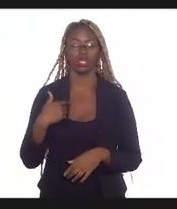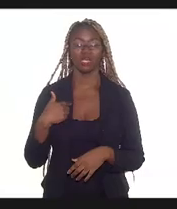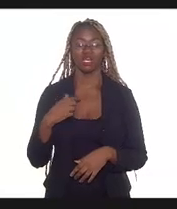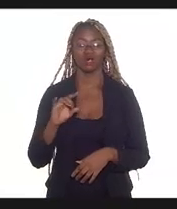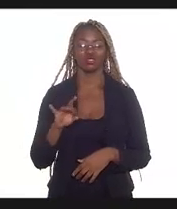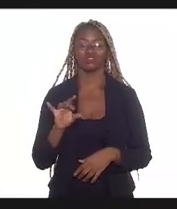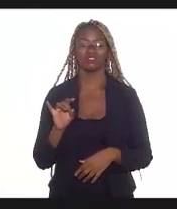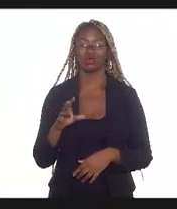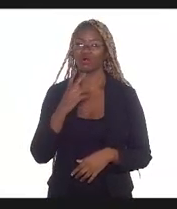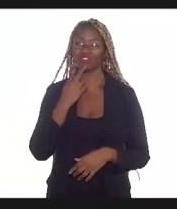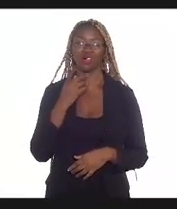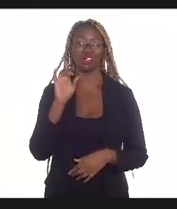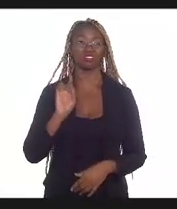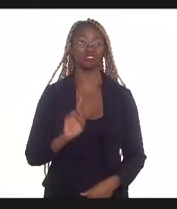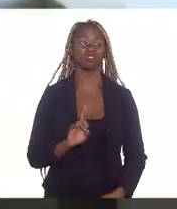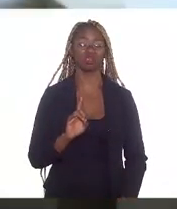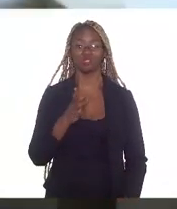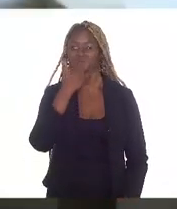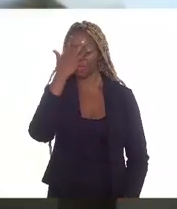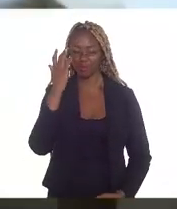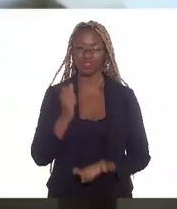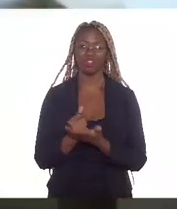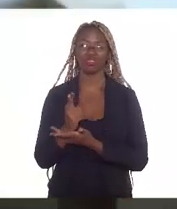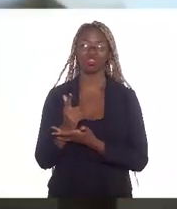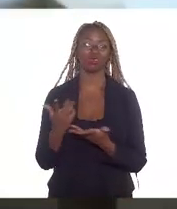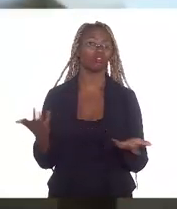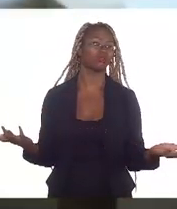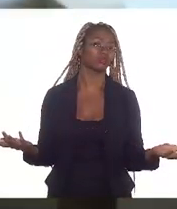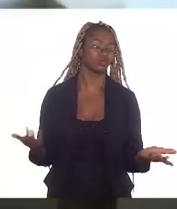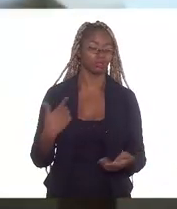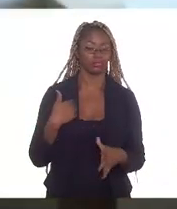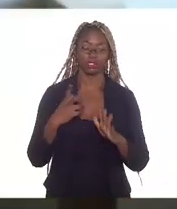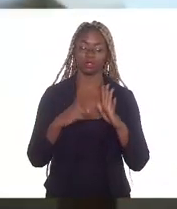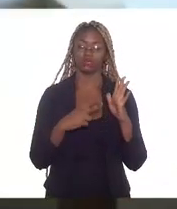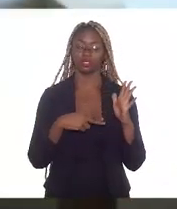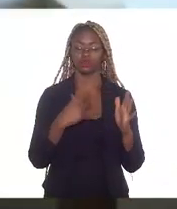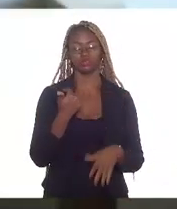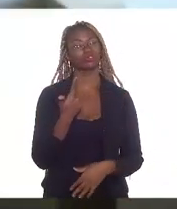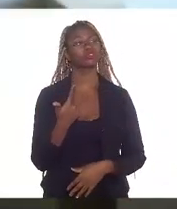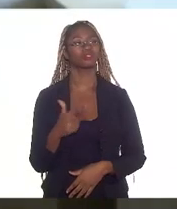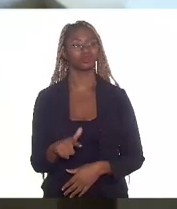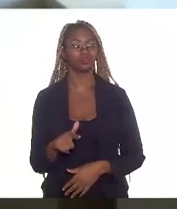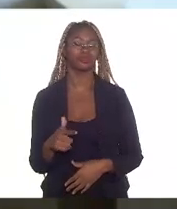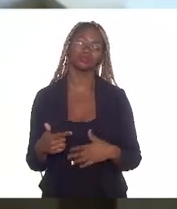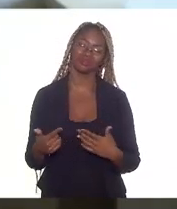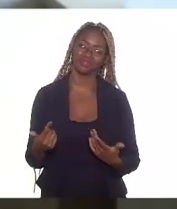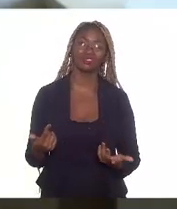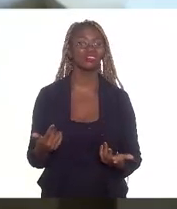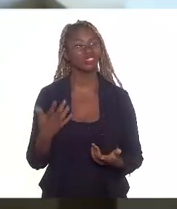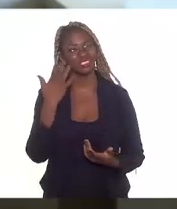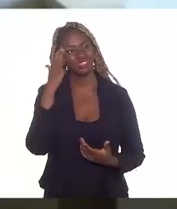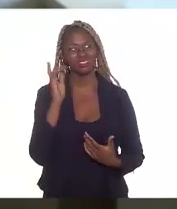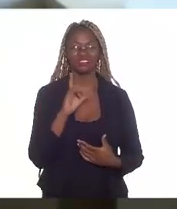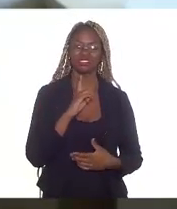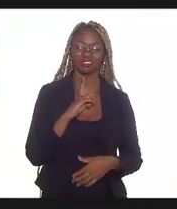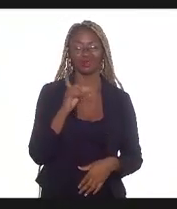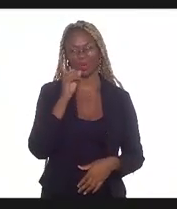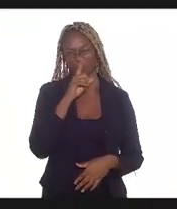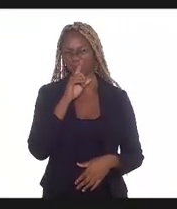sobre direito do consumidor. Eu também. Eu li novamente, acho que tem essa brecha. Assim.